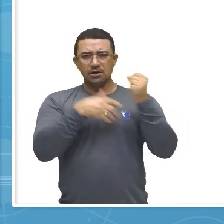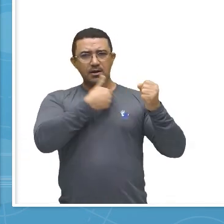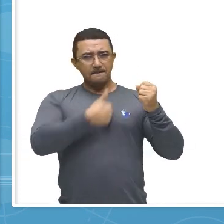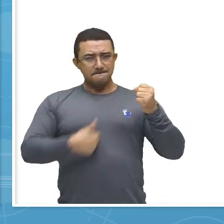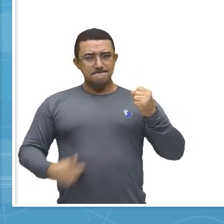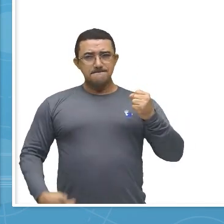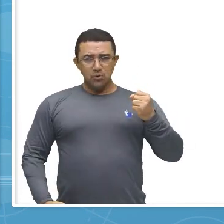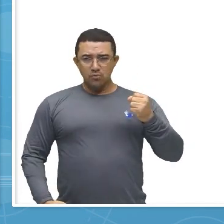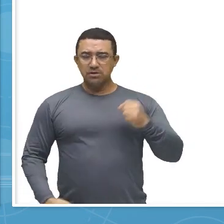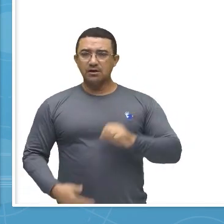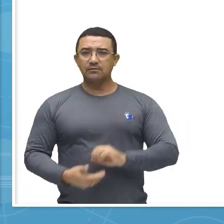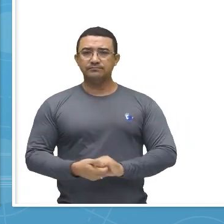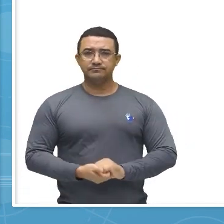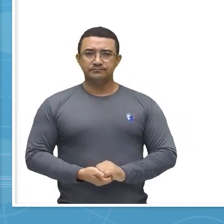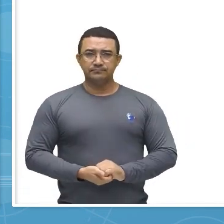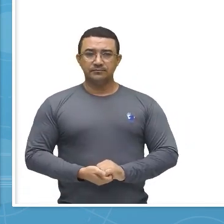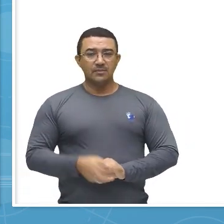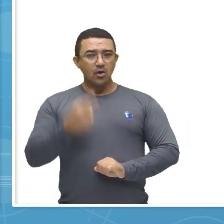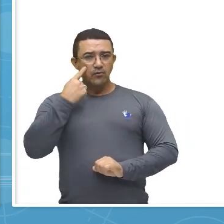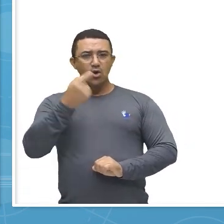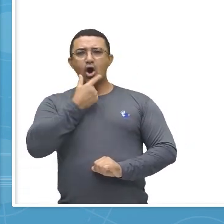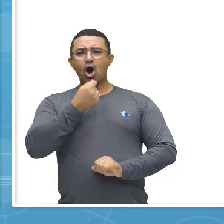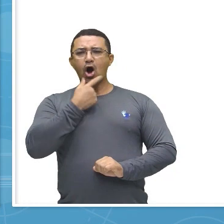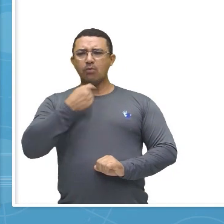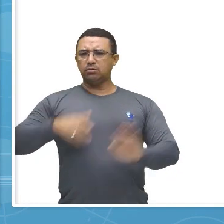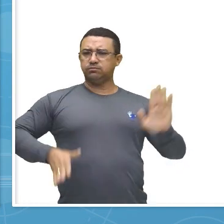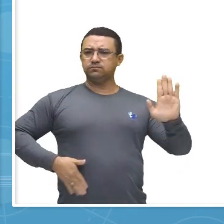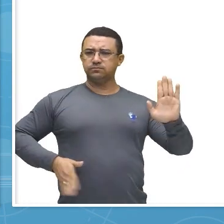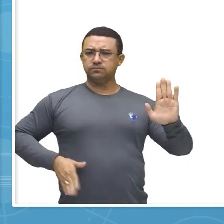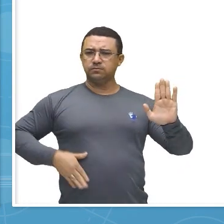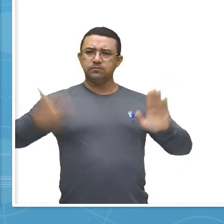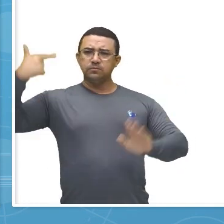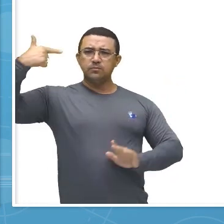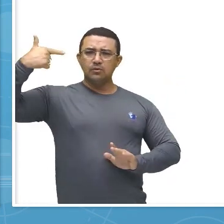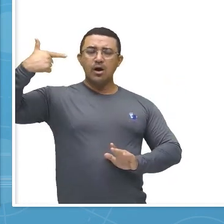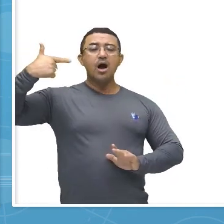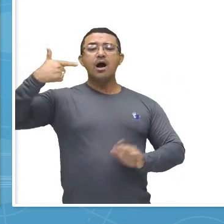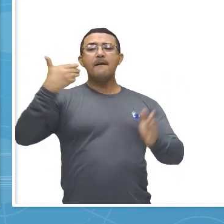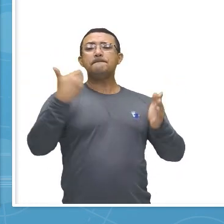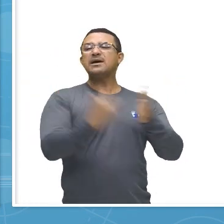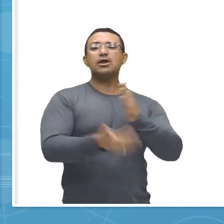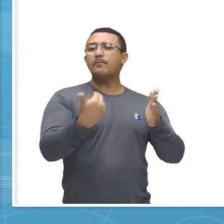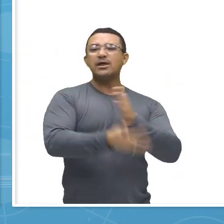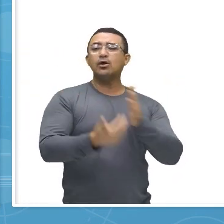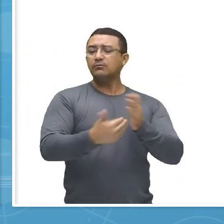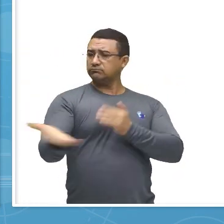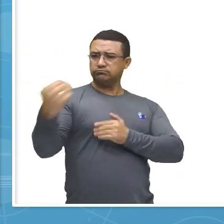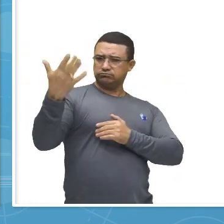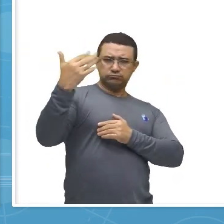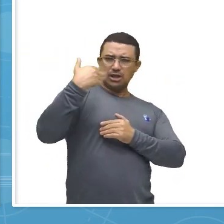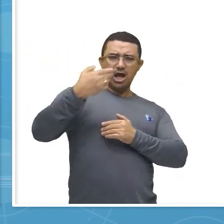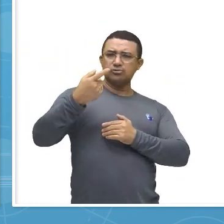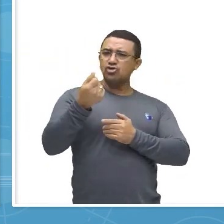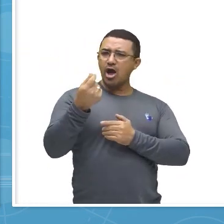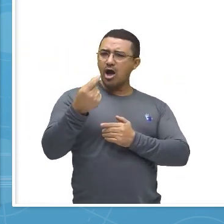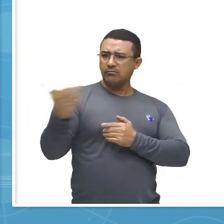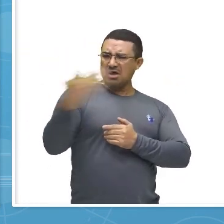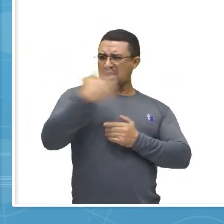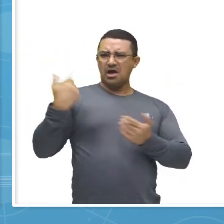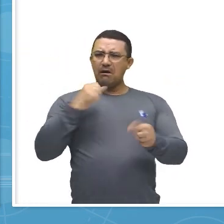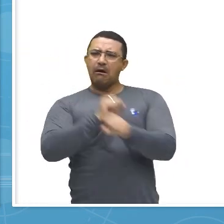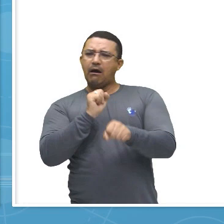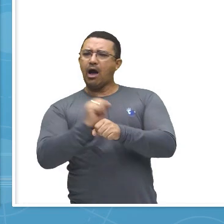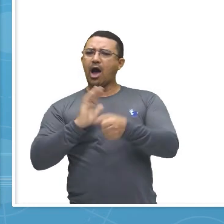aí temos aqui o assaltante, né, que diz assim, ó, perdeu, passa o dinheiro rápido, não tenho a noite